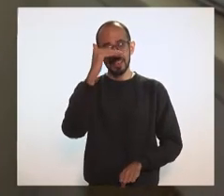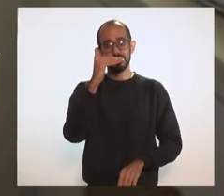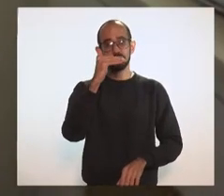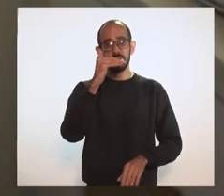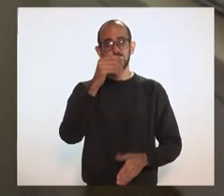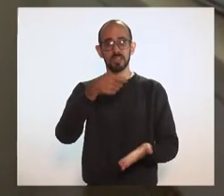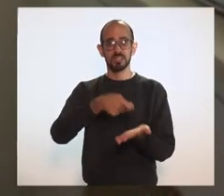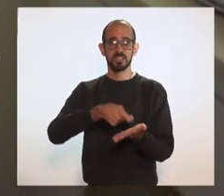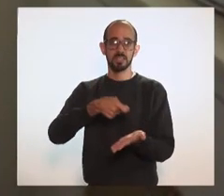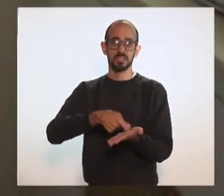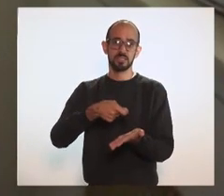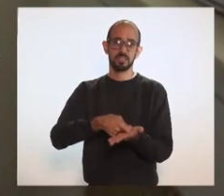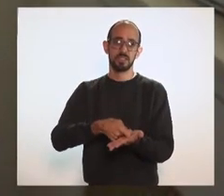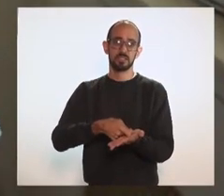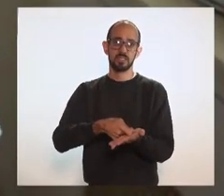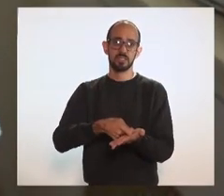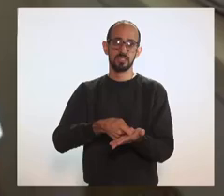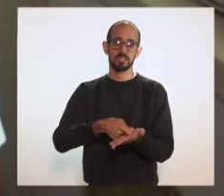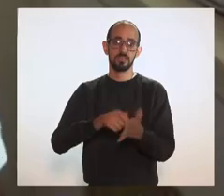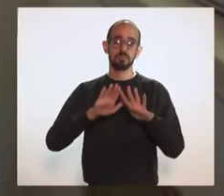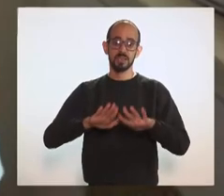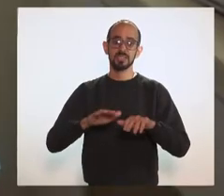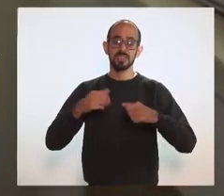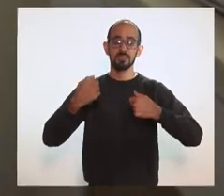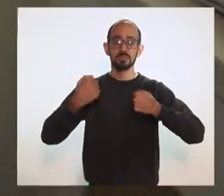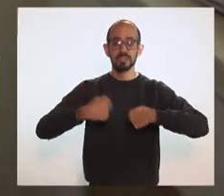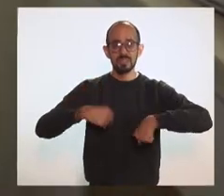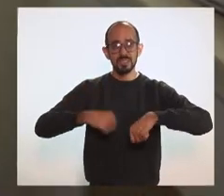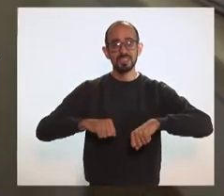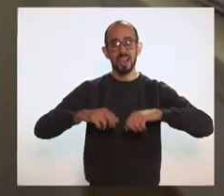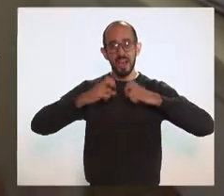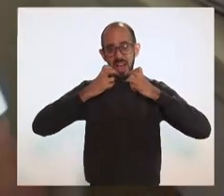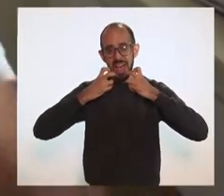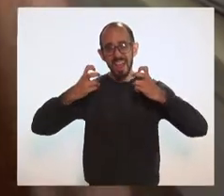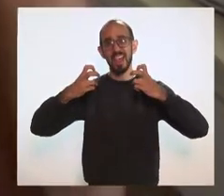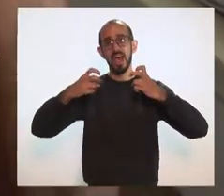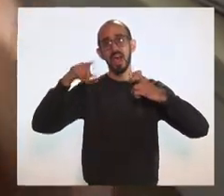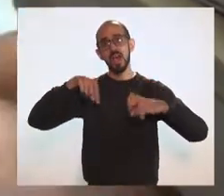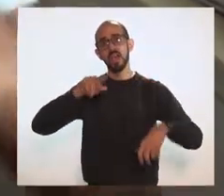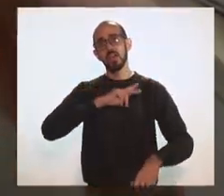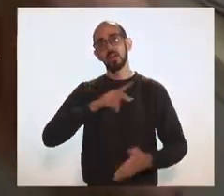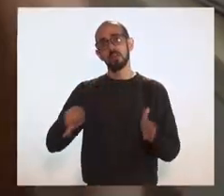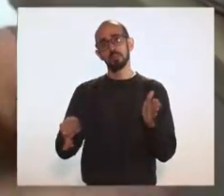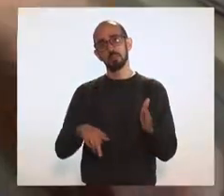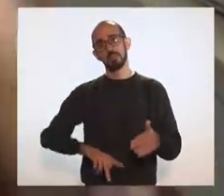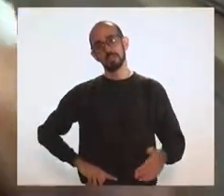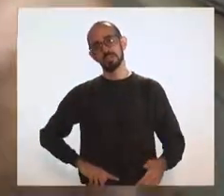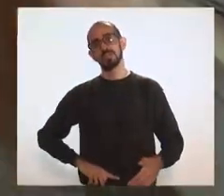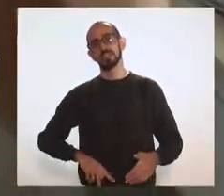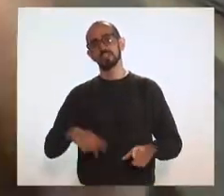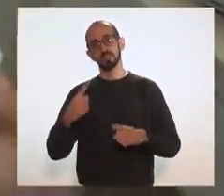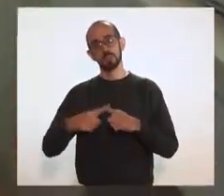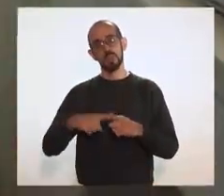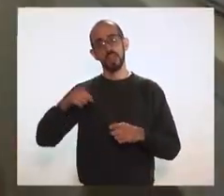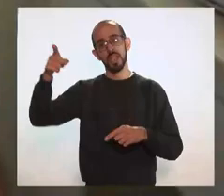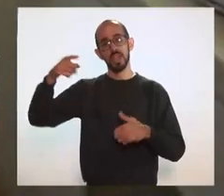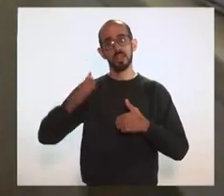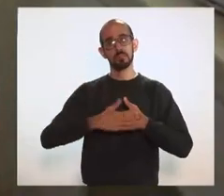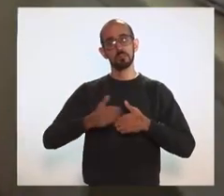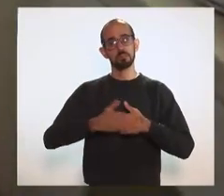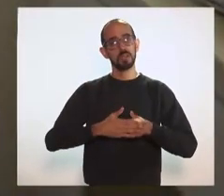Agora, quem tinha que fazer isso era o presidente da República, porque ele foi o maior negacionista desse